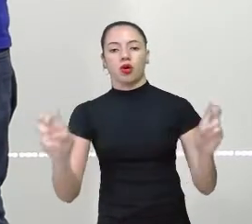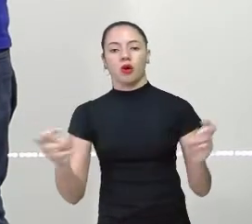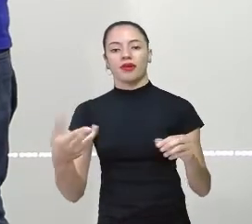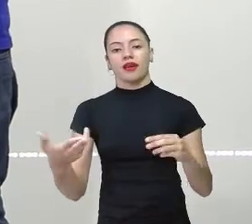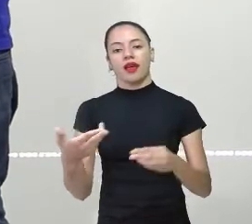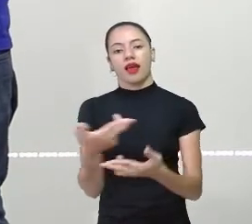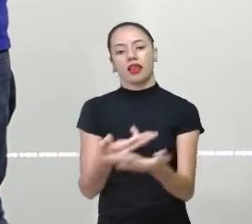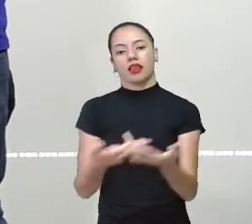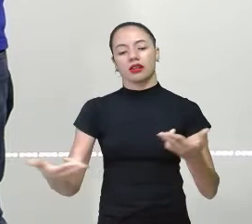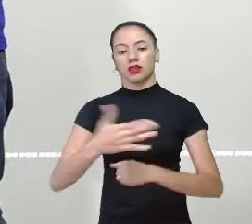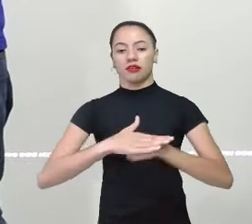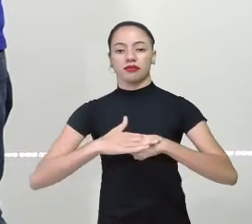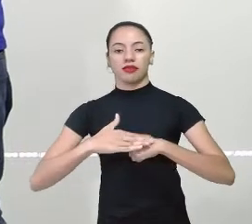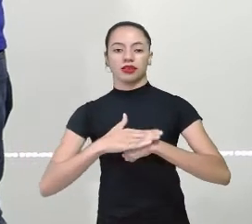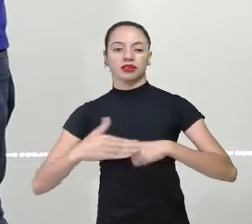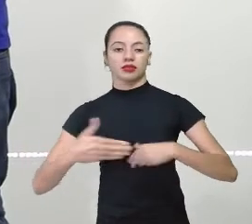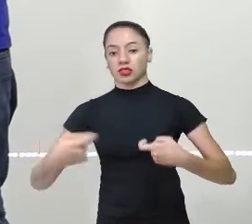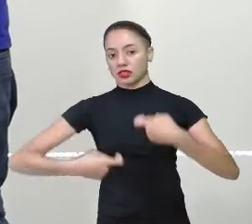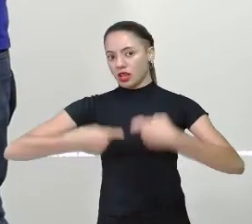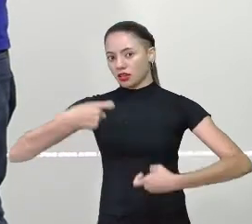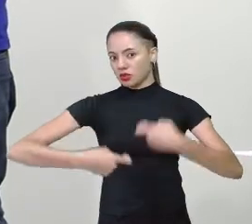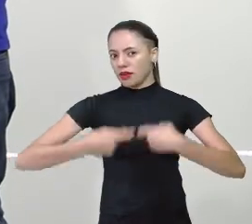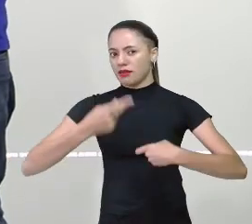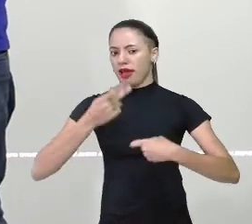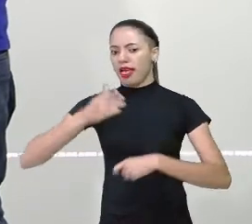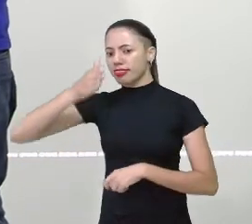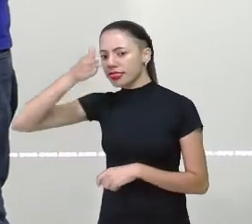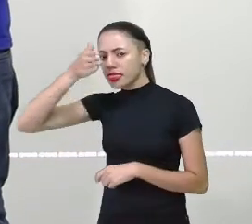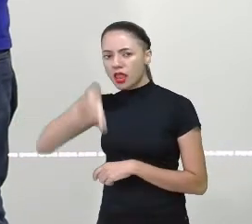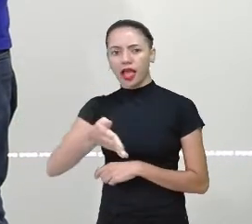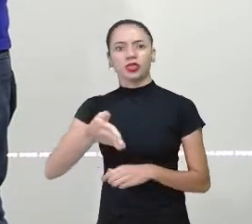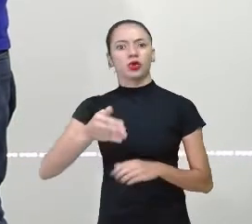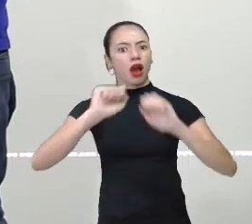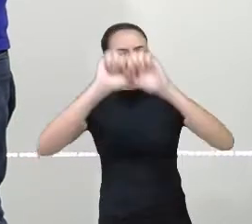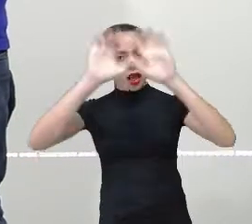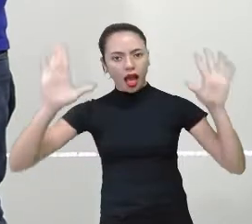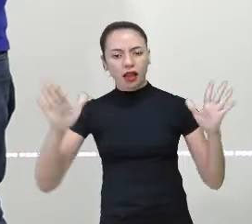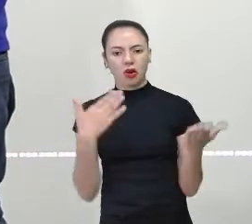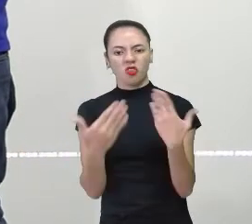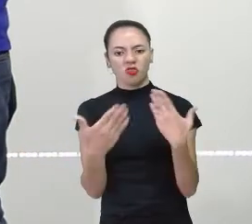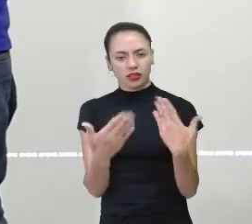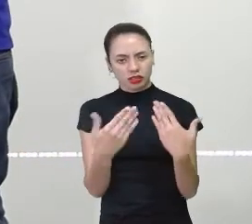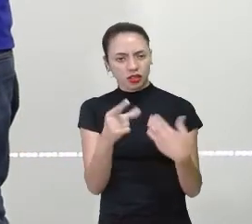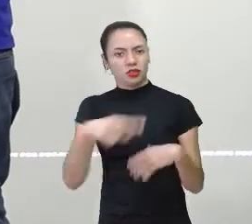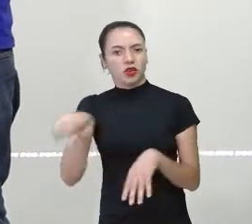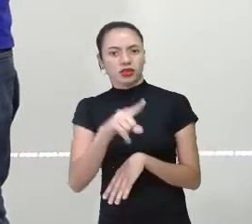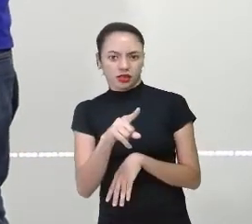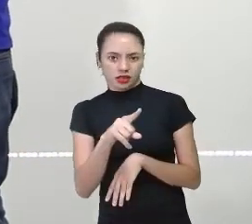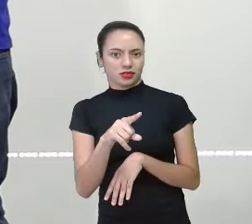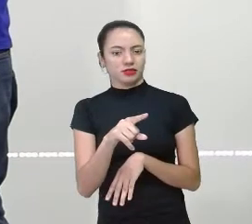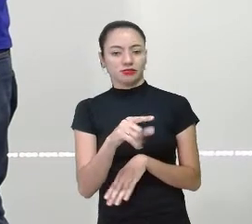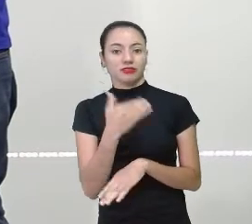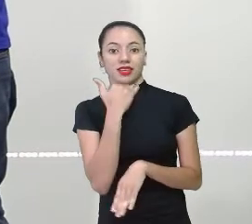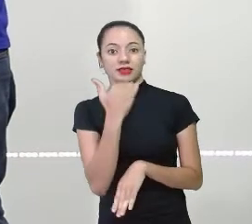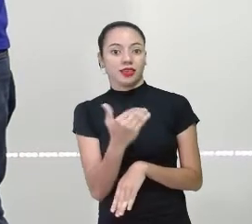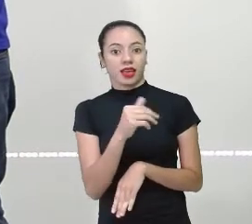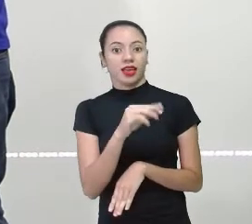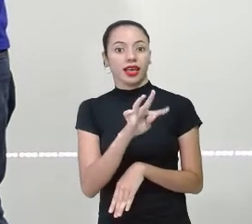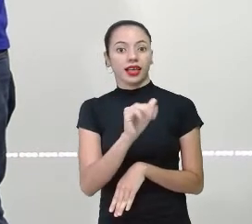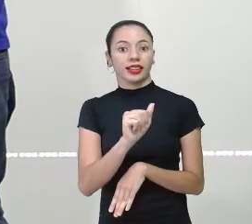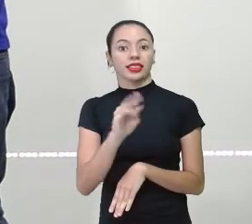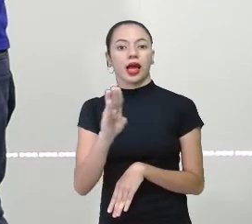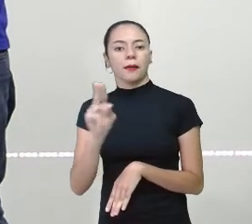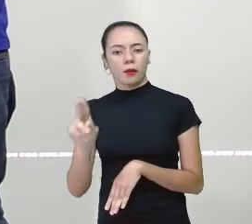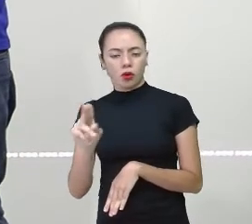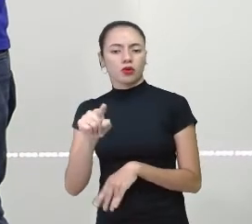afetivas sexuais de uma forma, né, bem direta, conversando com vocês sem tabu, né, Yolanda? Aqui, sem tabu. E